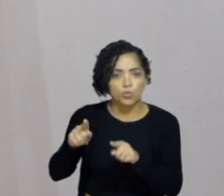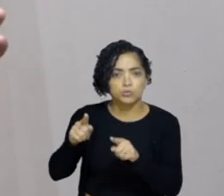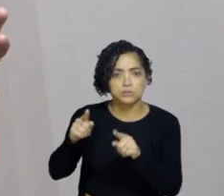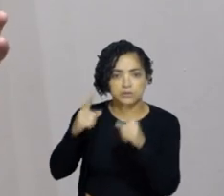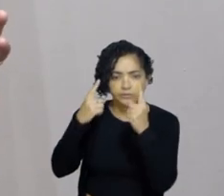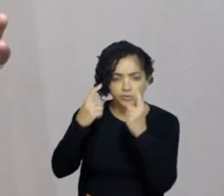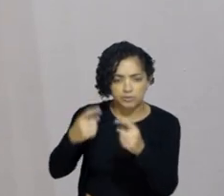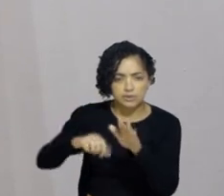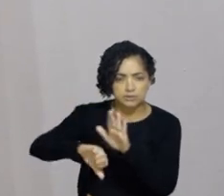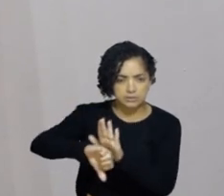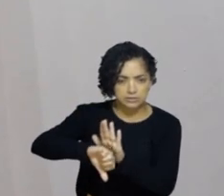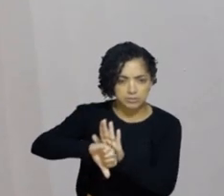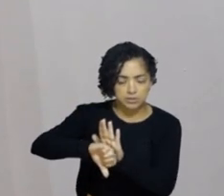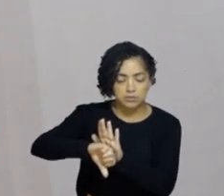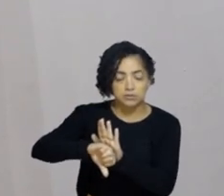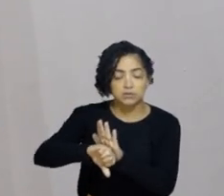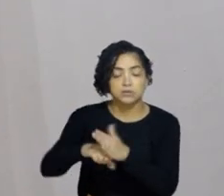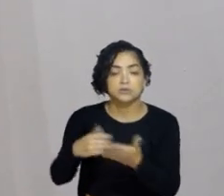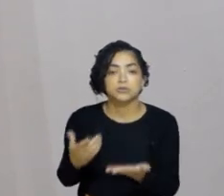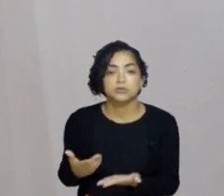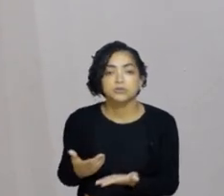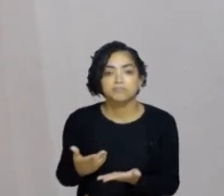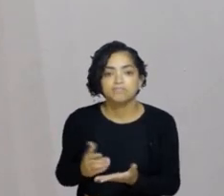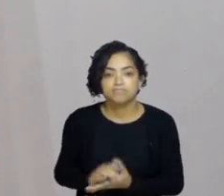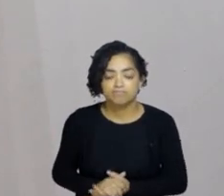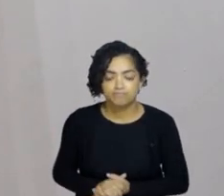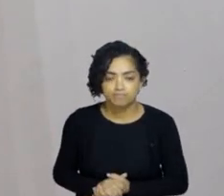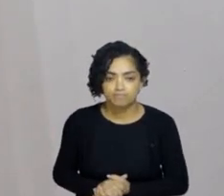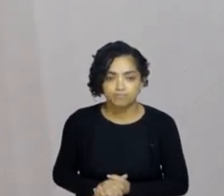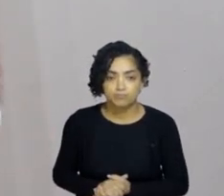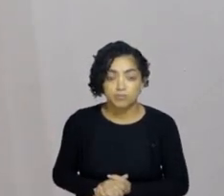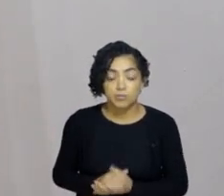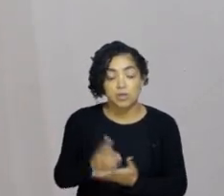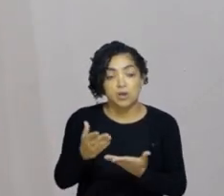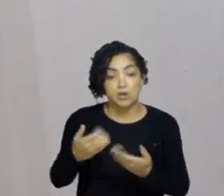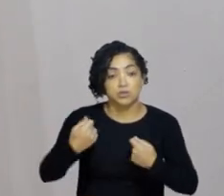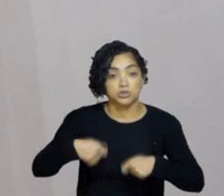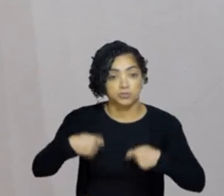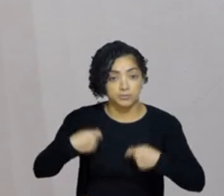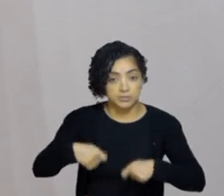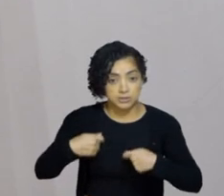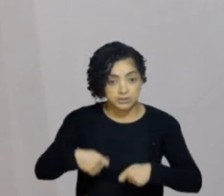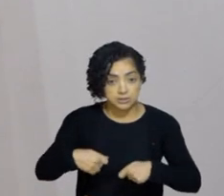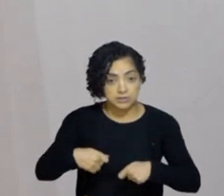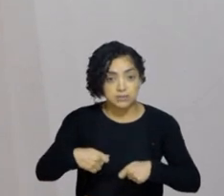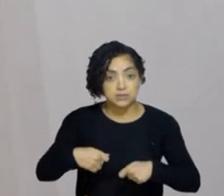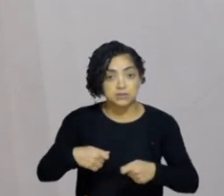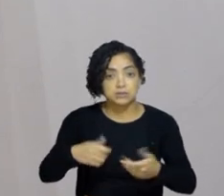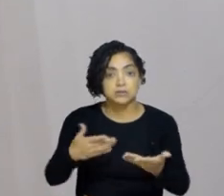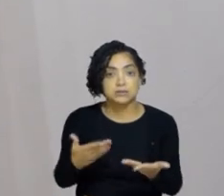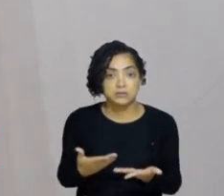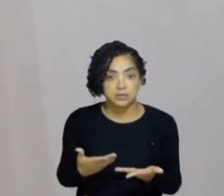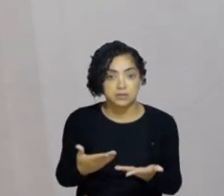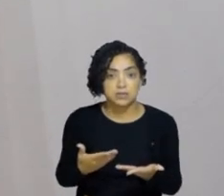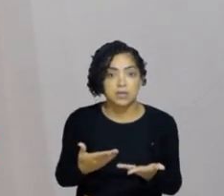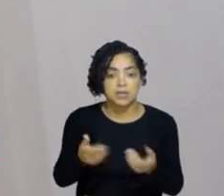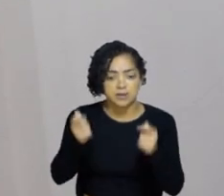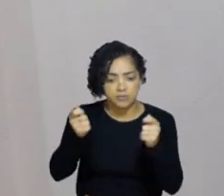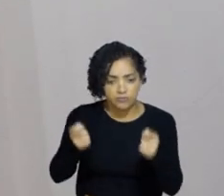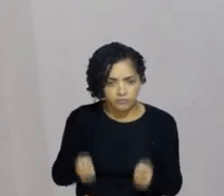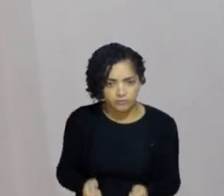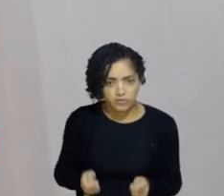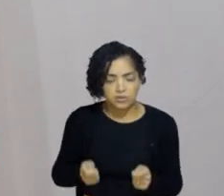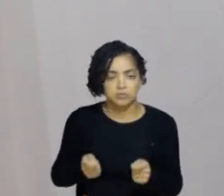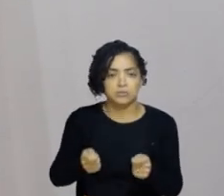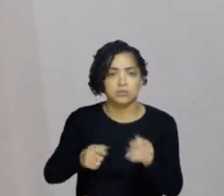O governador Jorginho então diz: delegado Ulisses, nós precisamos combater a criminalidade em Santa Catarina com muita dureza